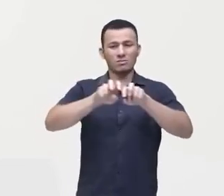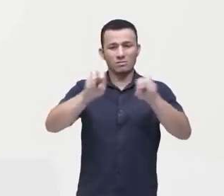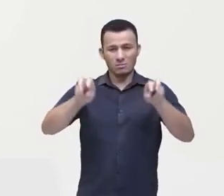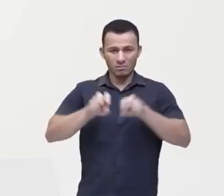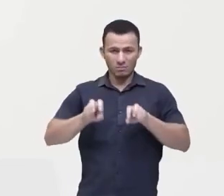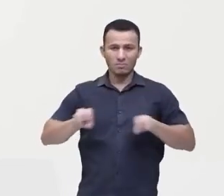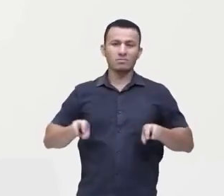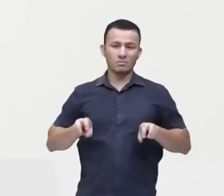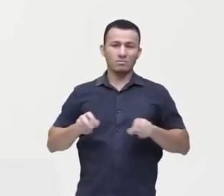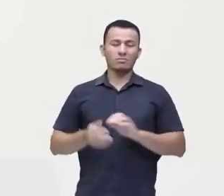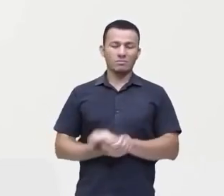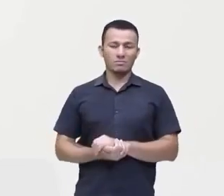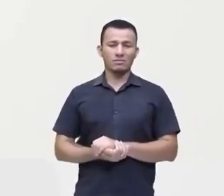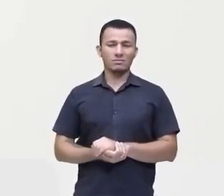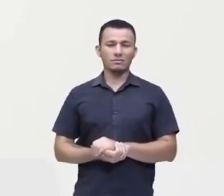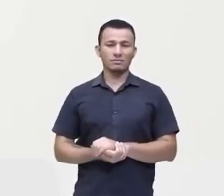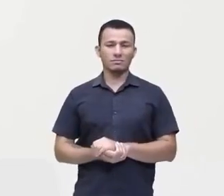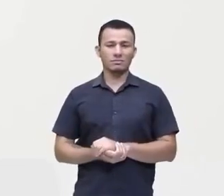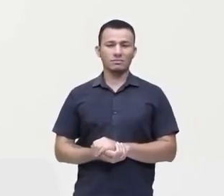sala.